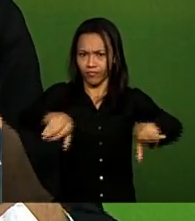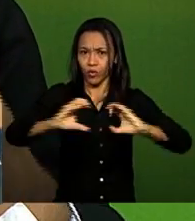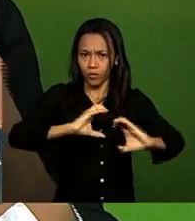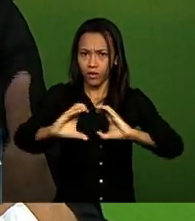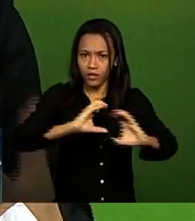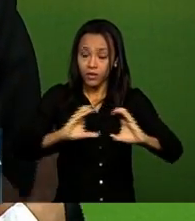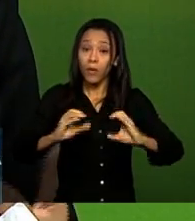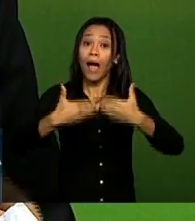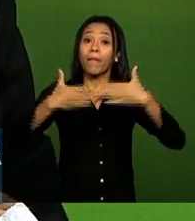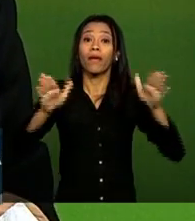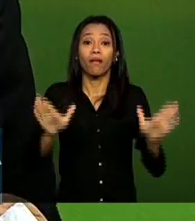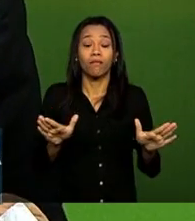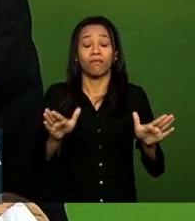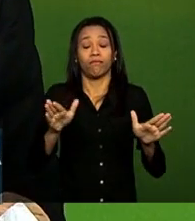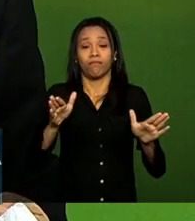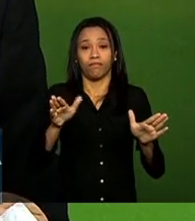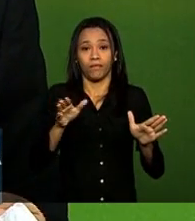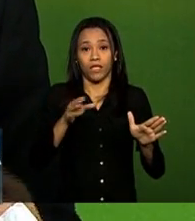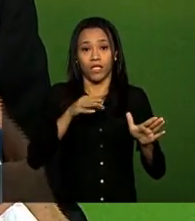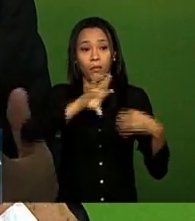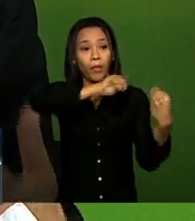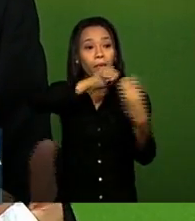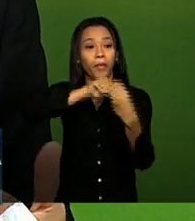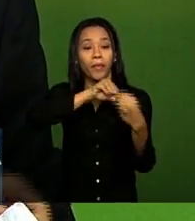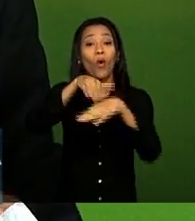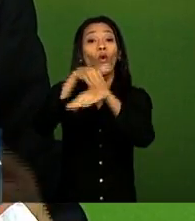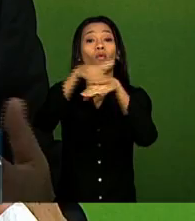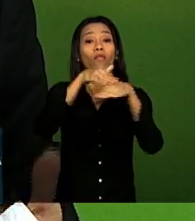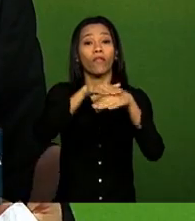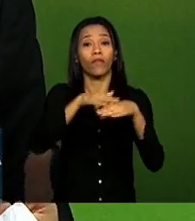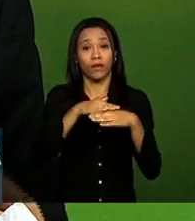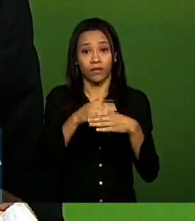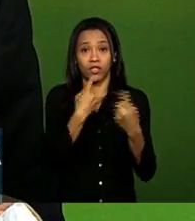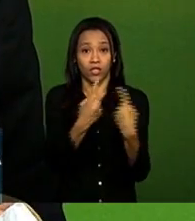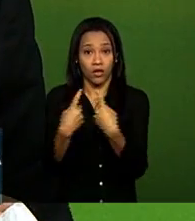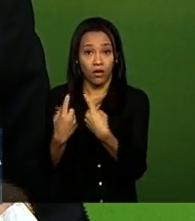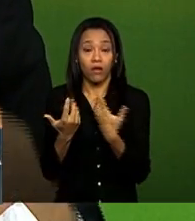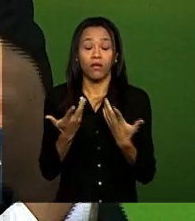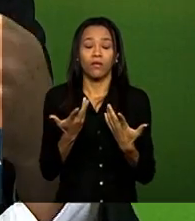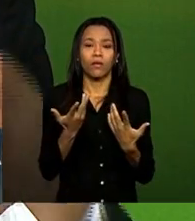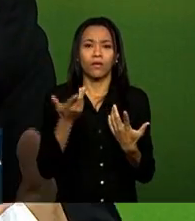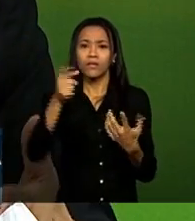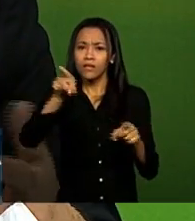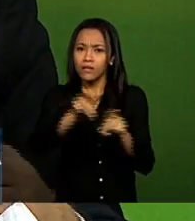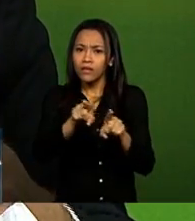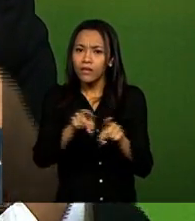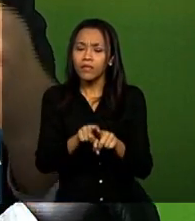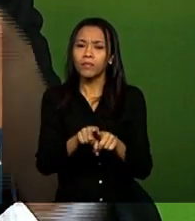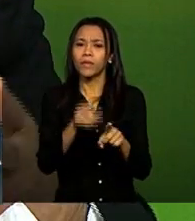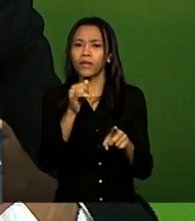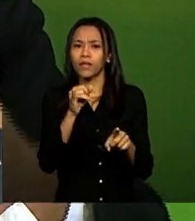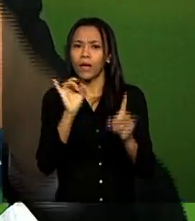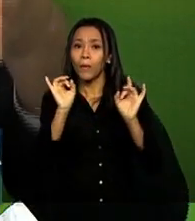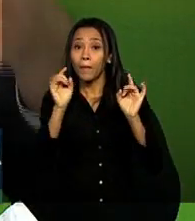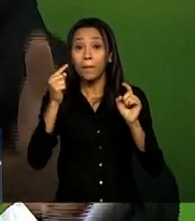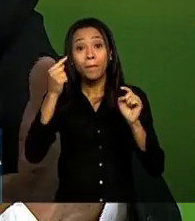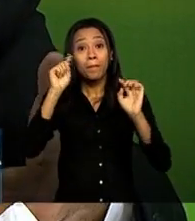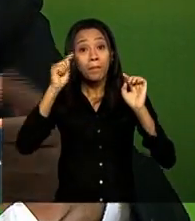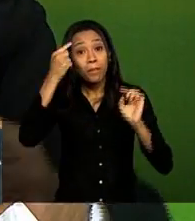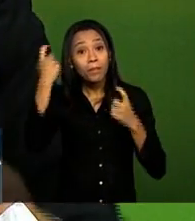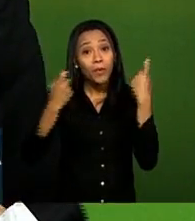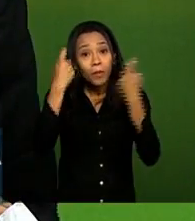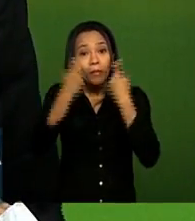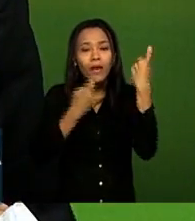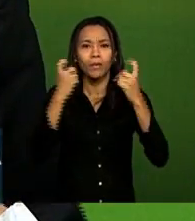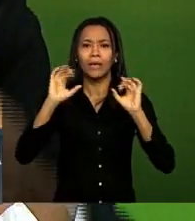uma compreensão eh mais verdadeira mais adequada das iniciativas da qualidade dos